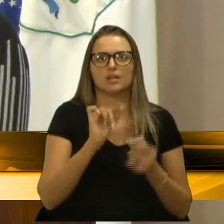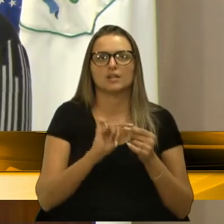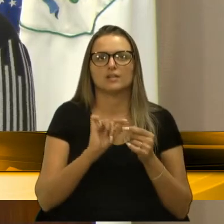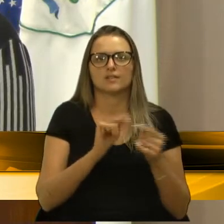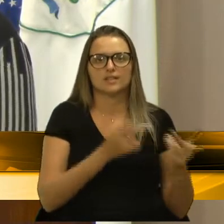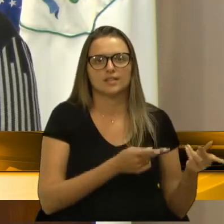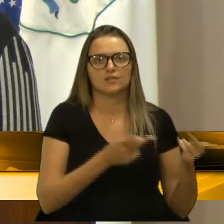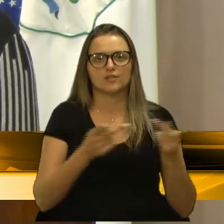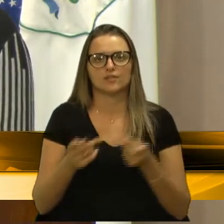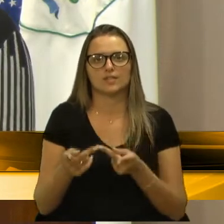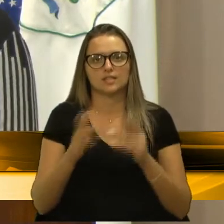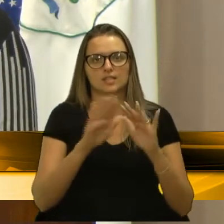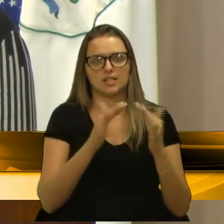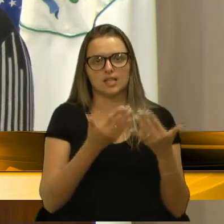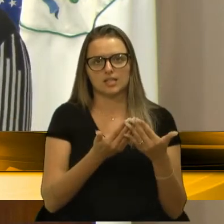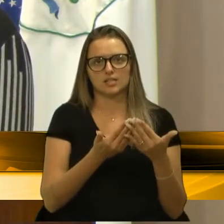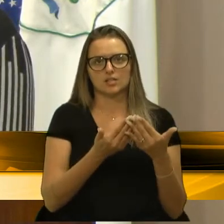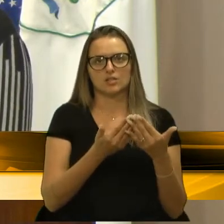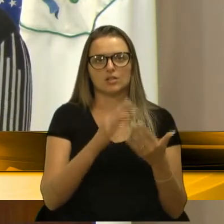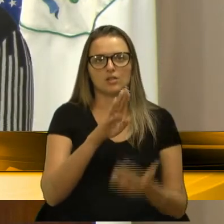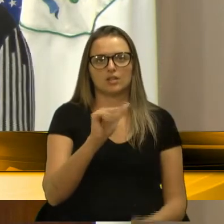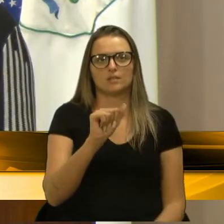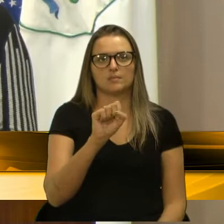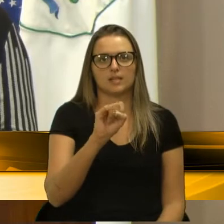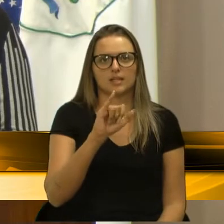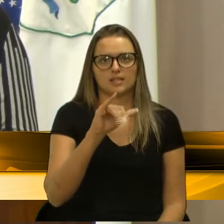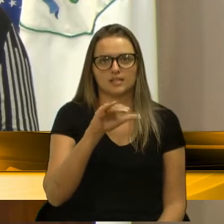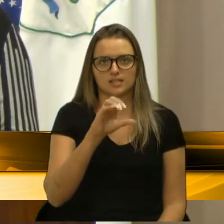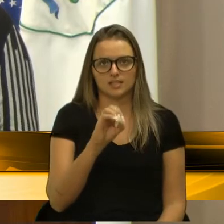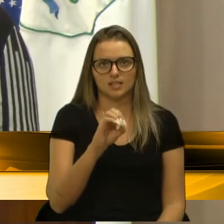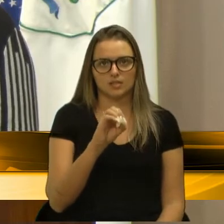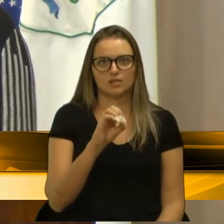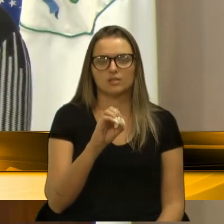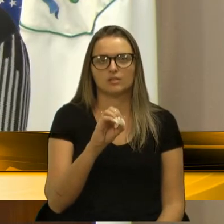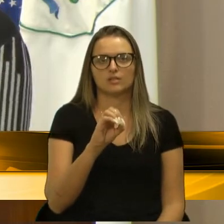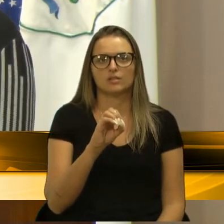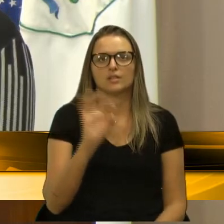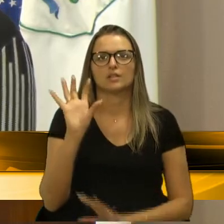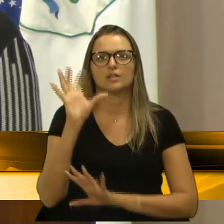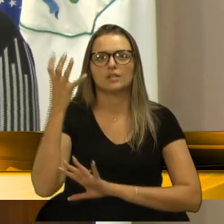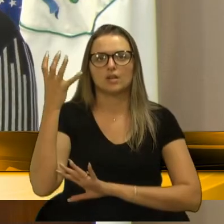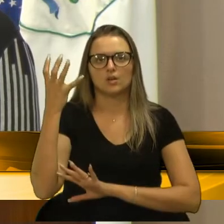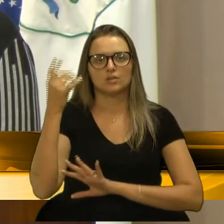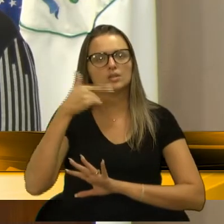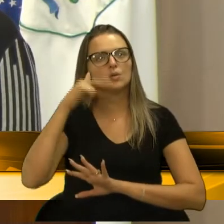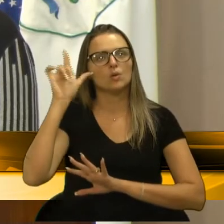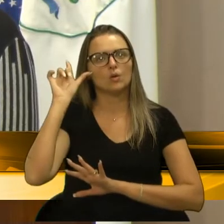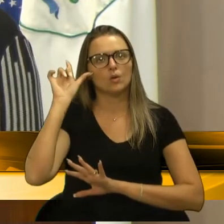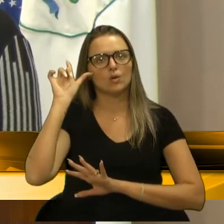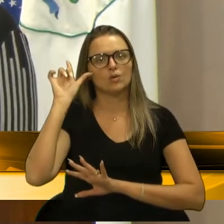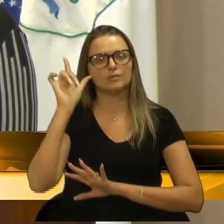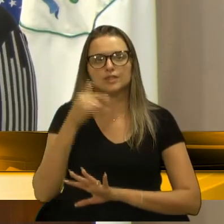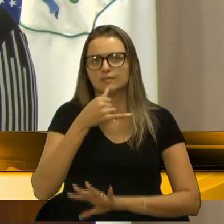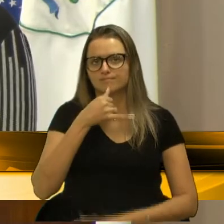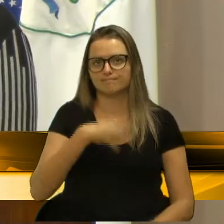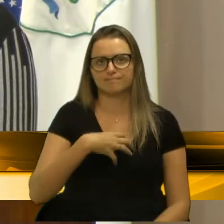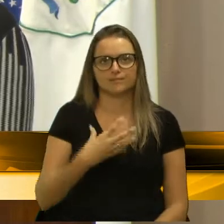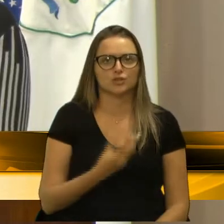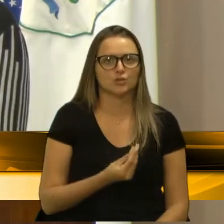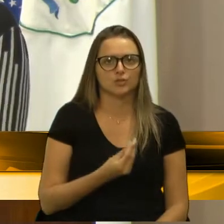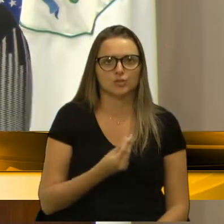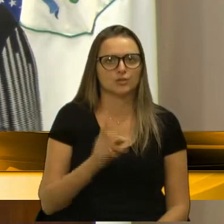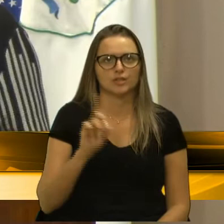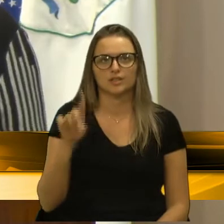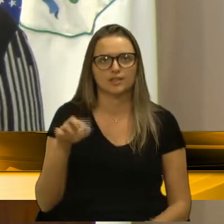visita à escola Basílio Katchenko, em que ocorreu, então, ontem um episódio lamentável, que a gente acho que não